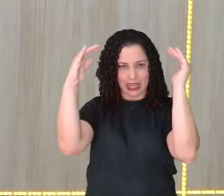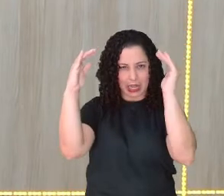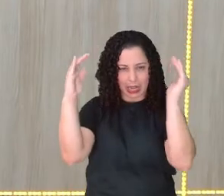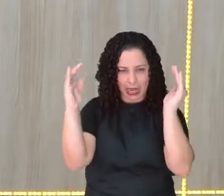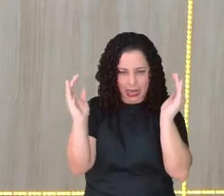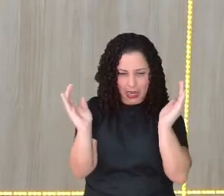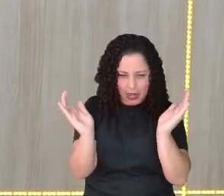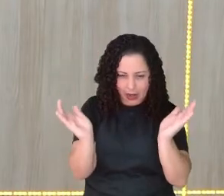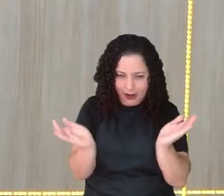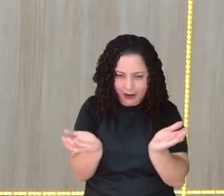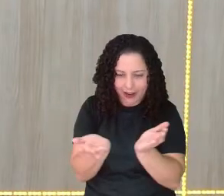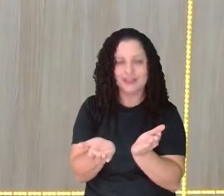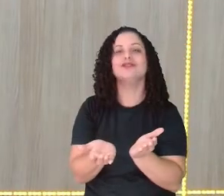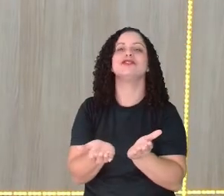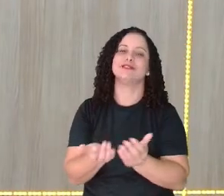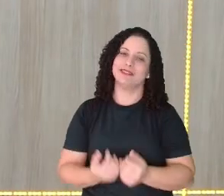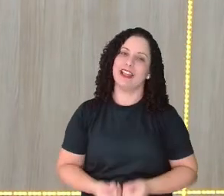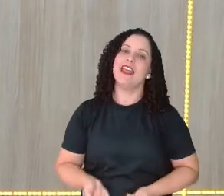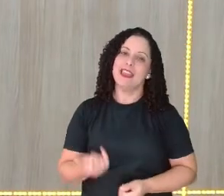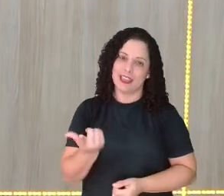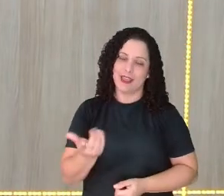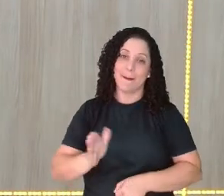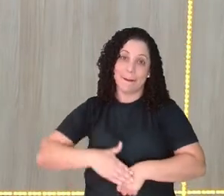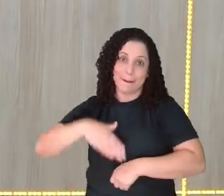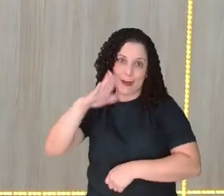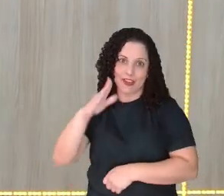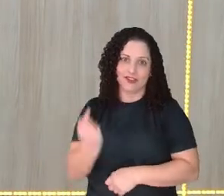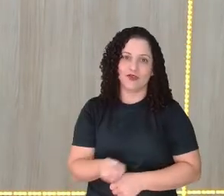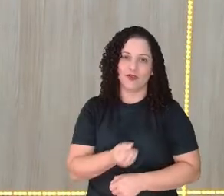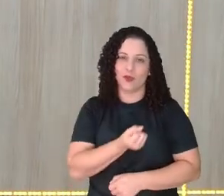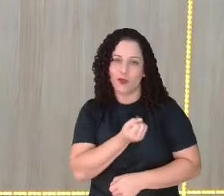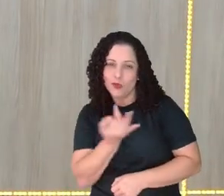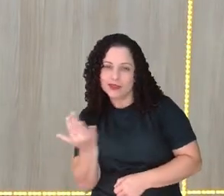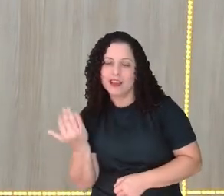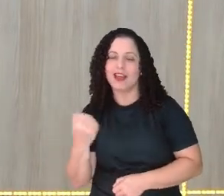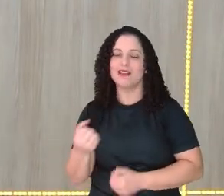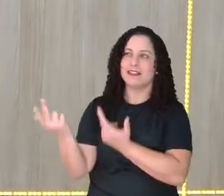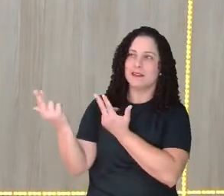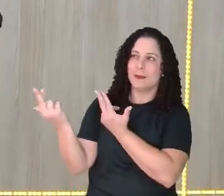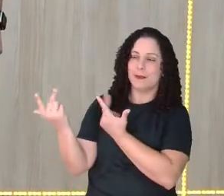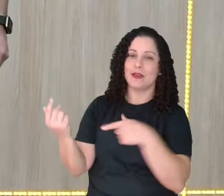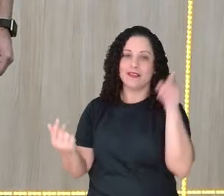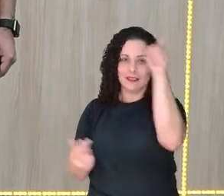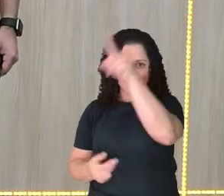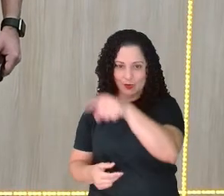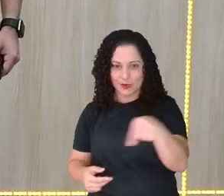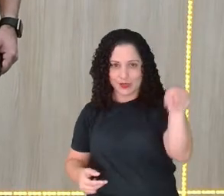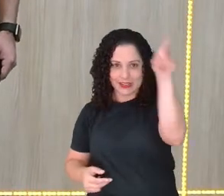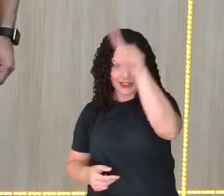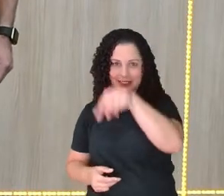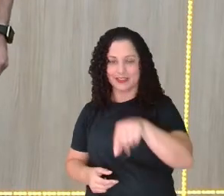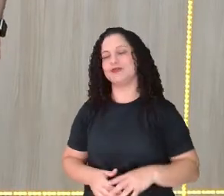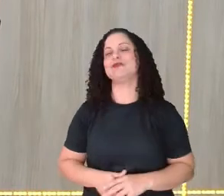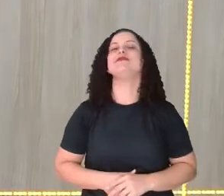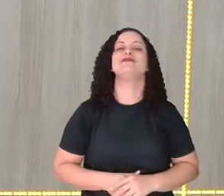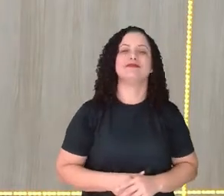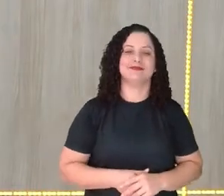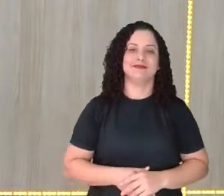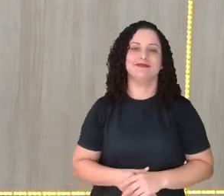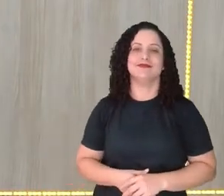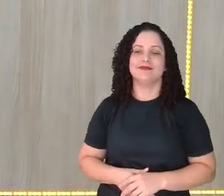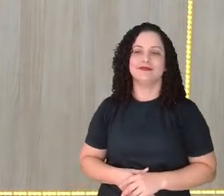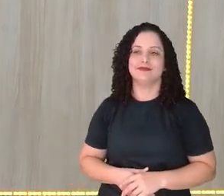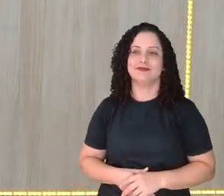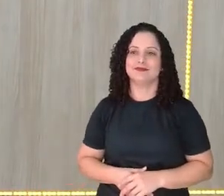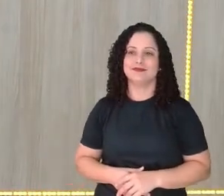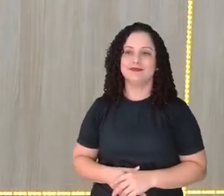gente for aumentando aí a quantidade de lados, vai aumentando também essa visualização mais próxima aí de um